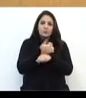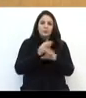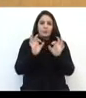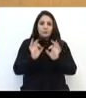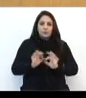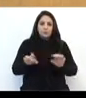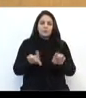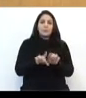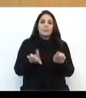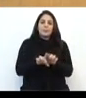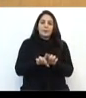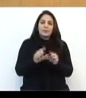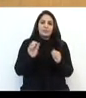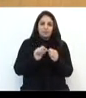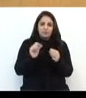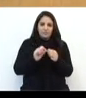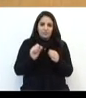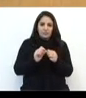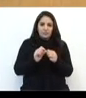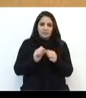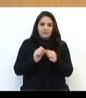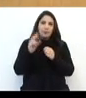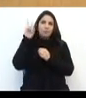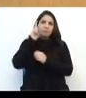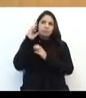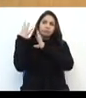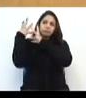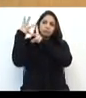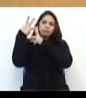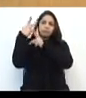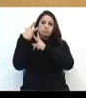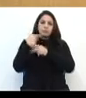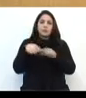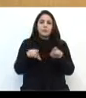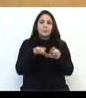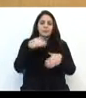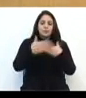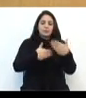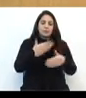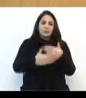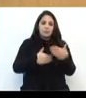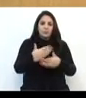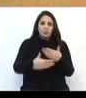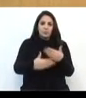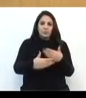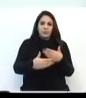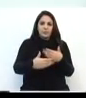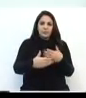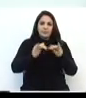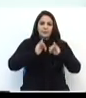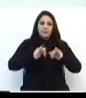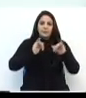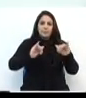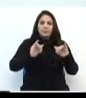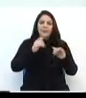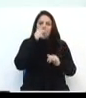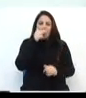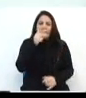também faz um resgate da história da entidade, que desenvolve uma campanha de apadrinhamento. A